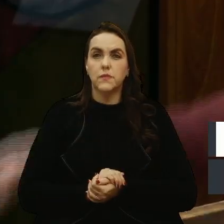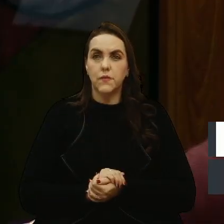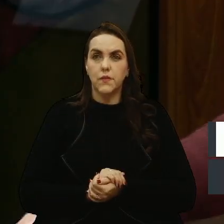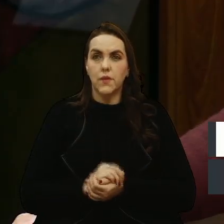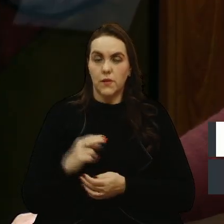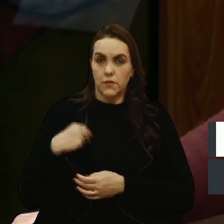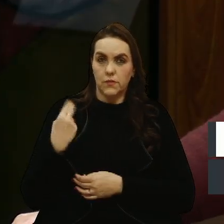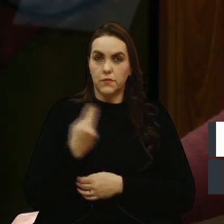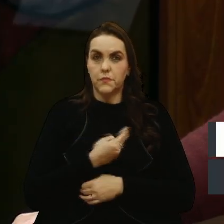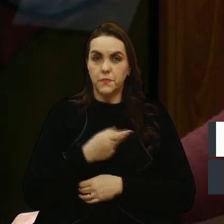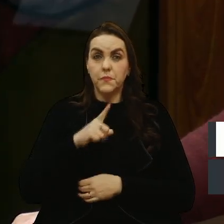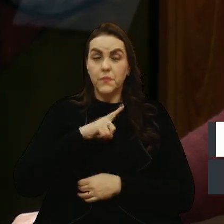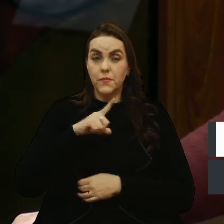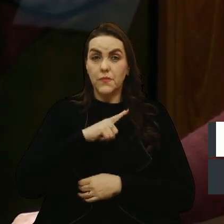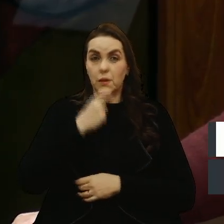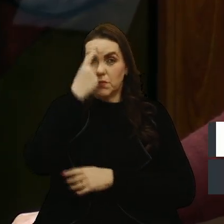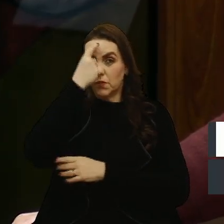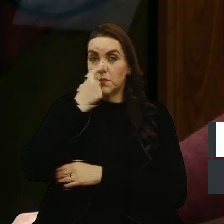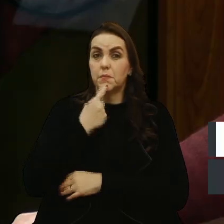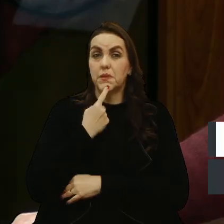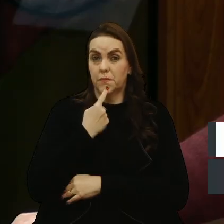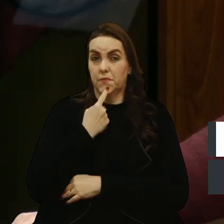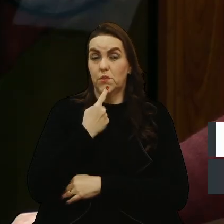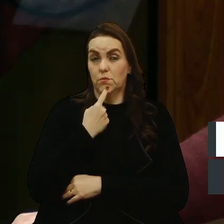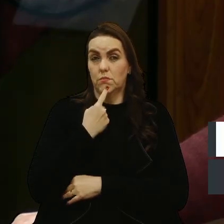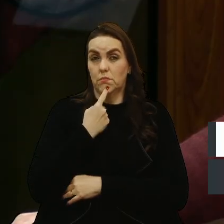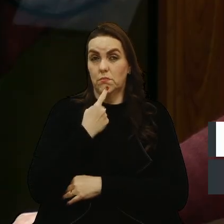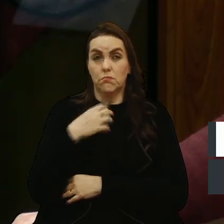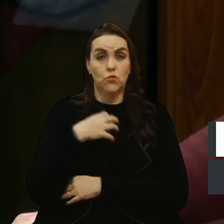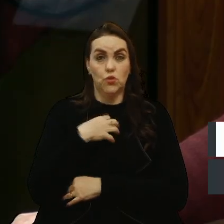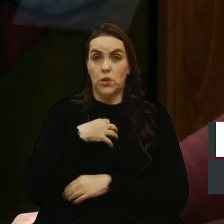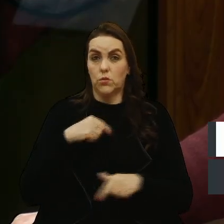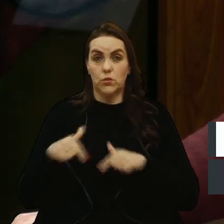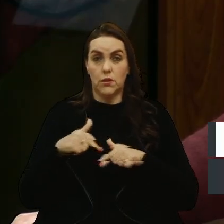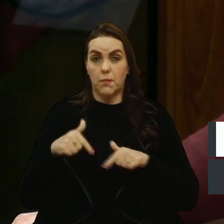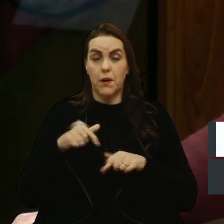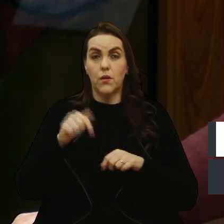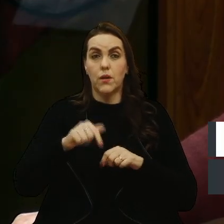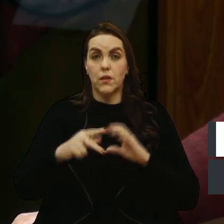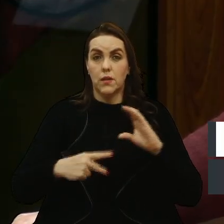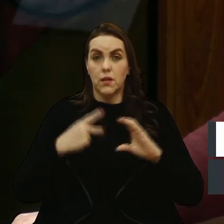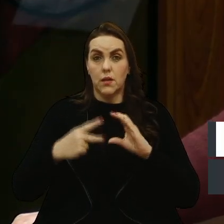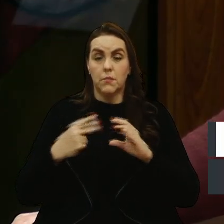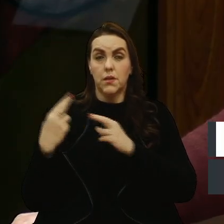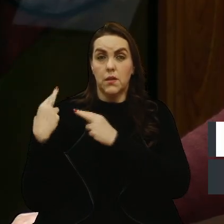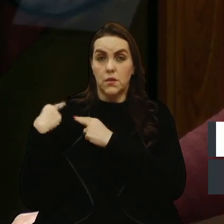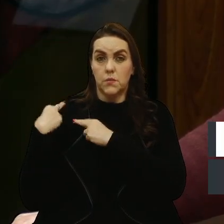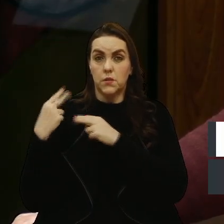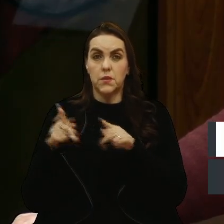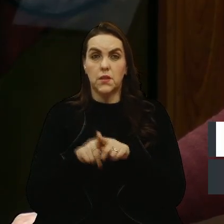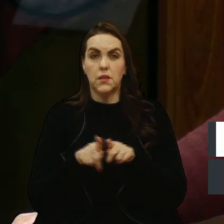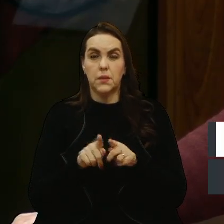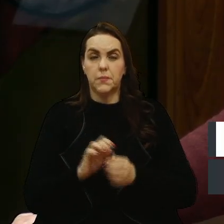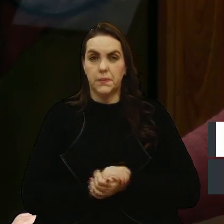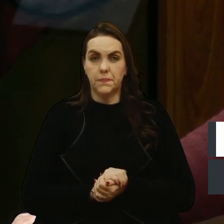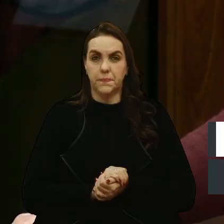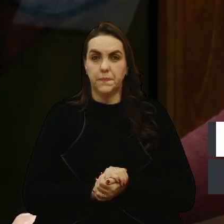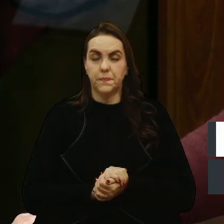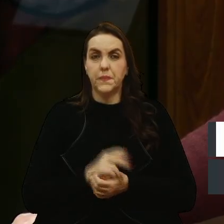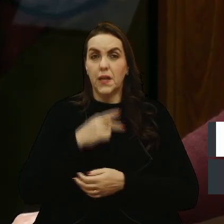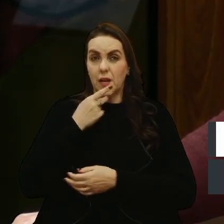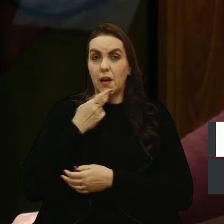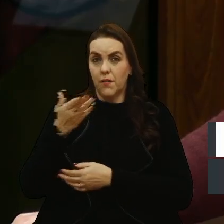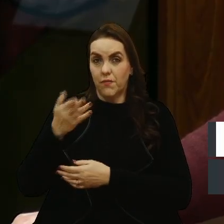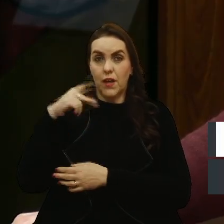todos nós temos o nosso perfil no parlamento e responsabilidade, a fala do